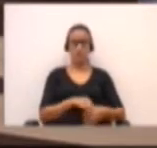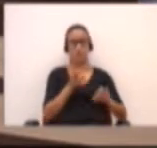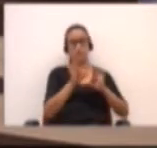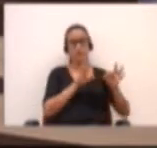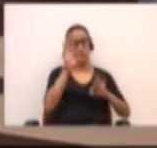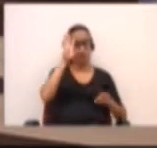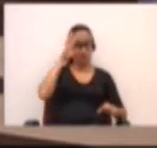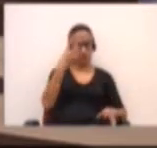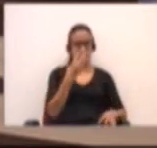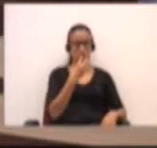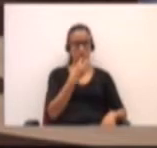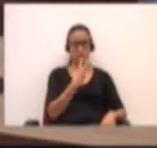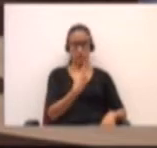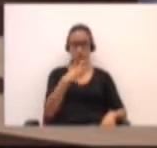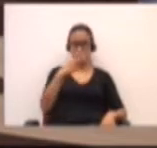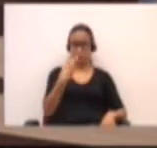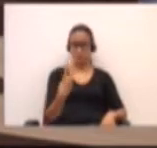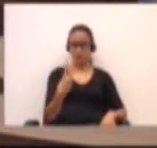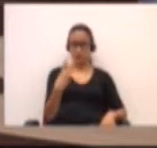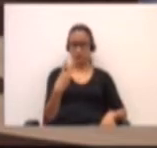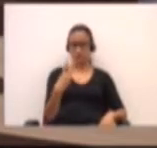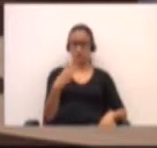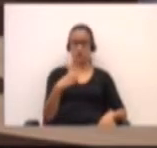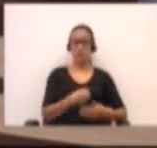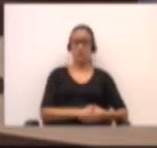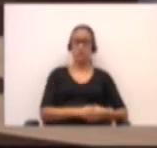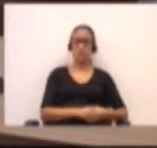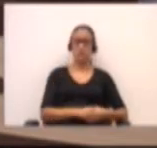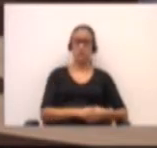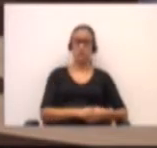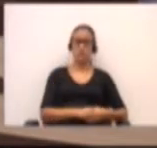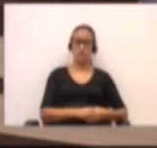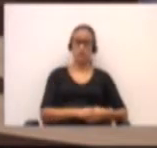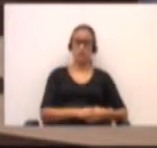Projeto de resolução número 22.